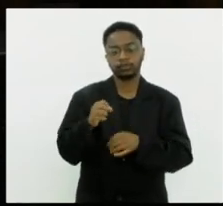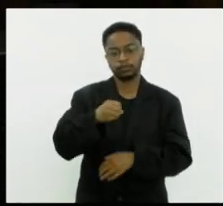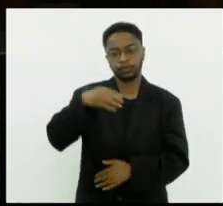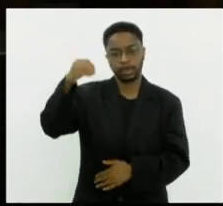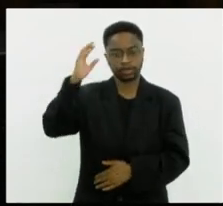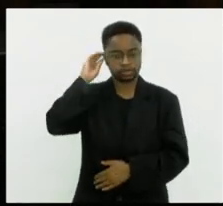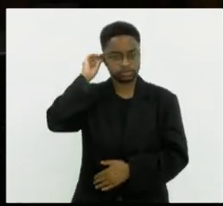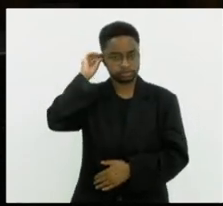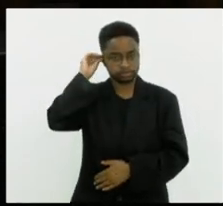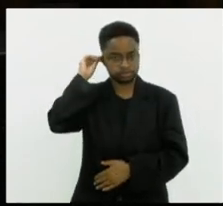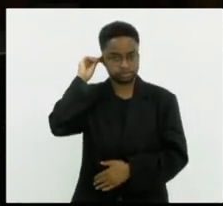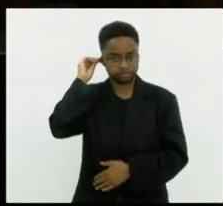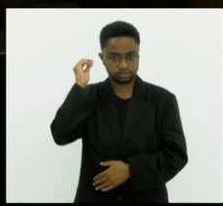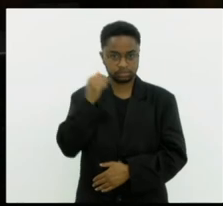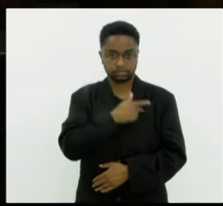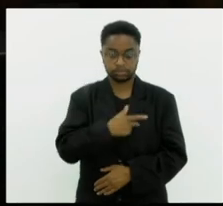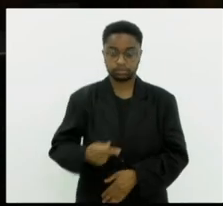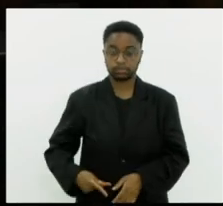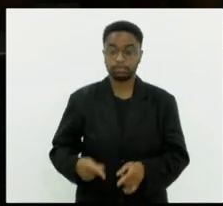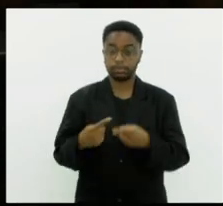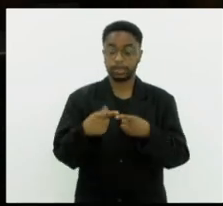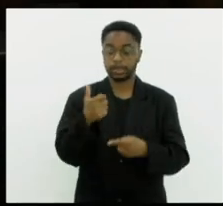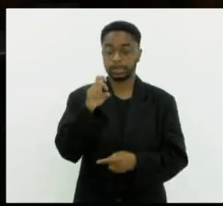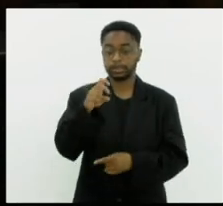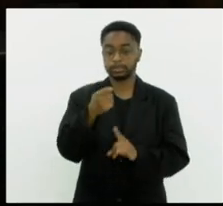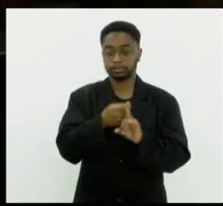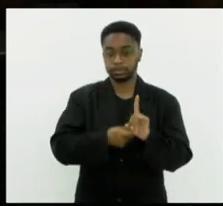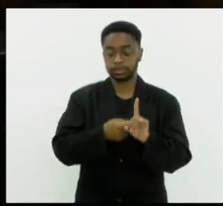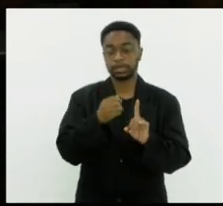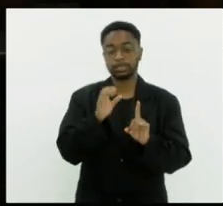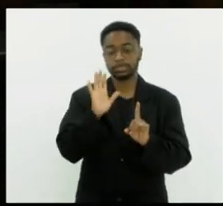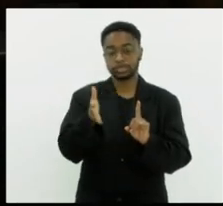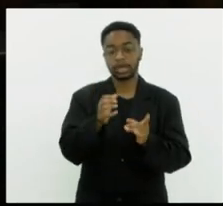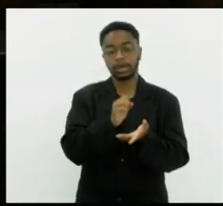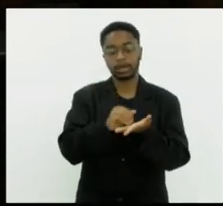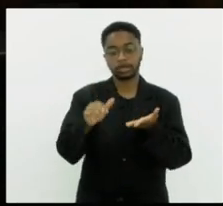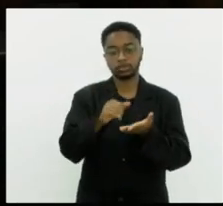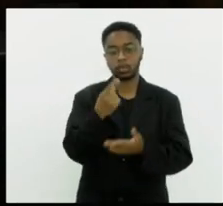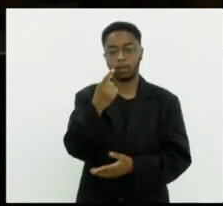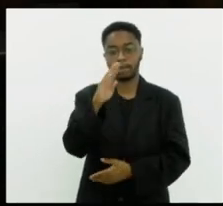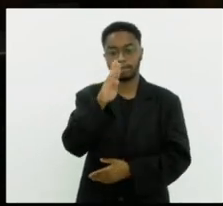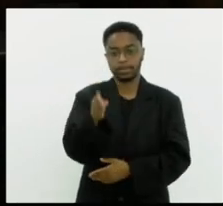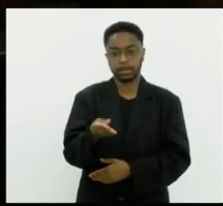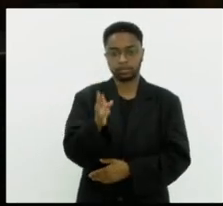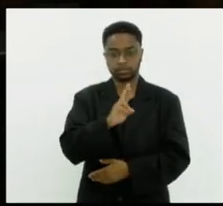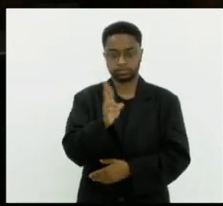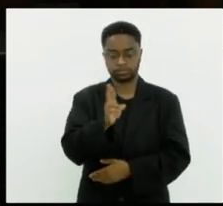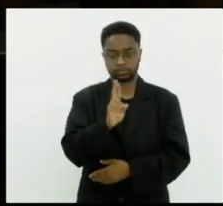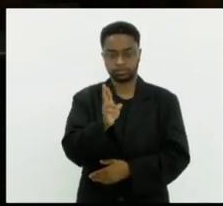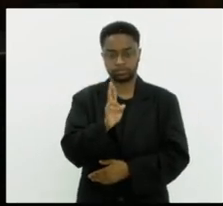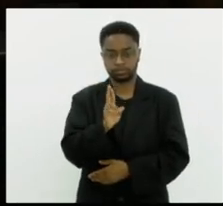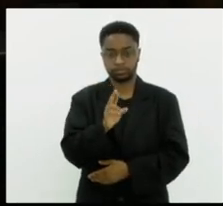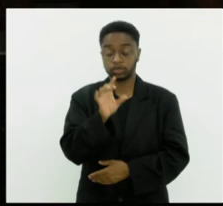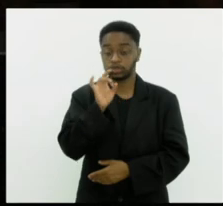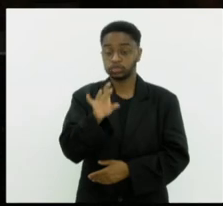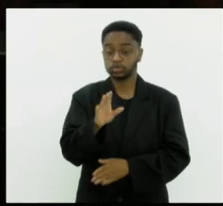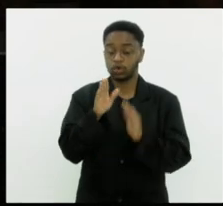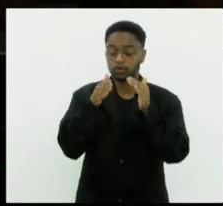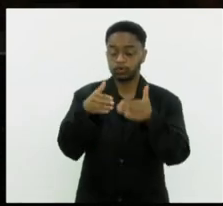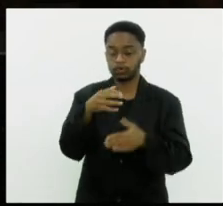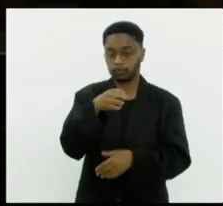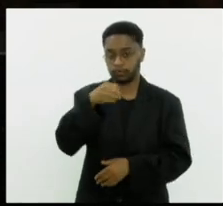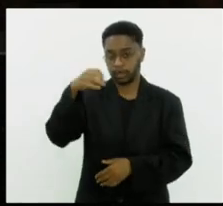presidente, já se gastou em 15 meses de governo R$1 bilhão, R$1 bilhão só em viagens,